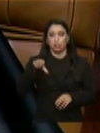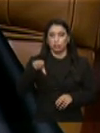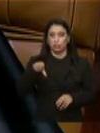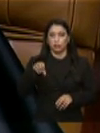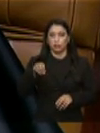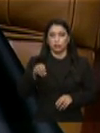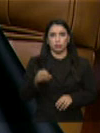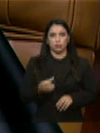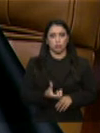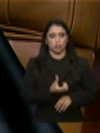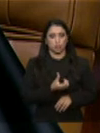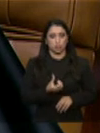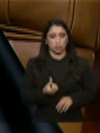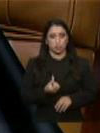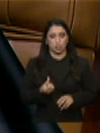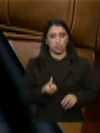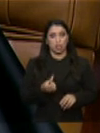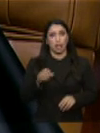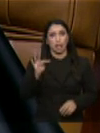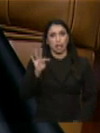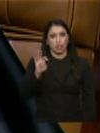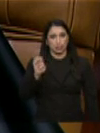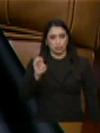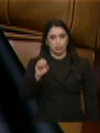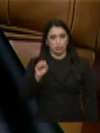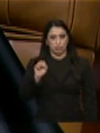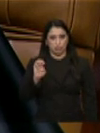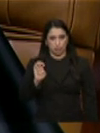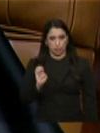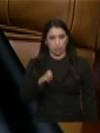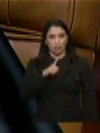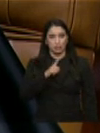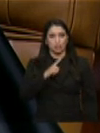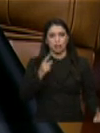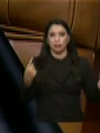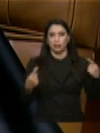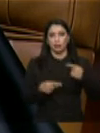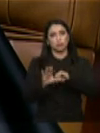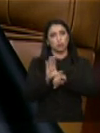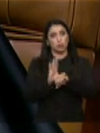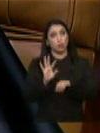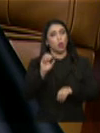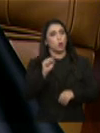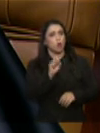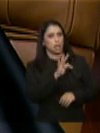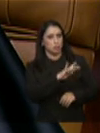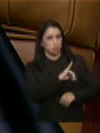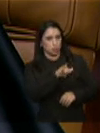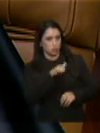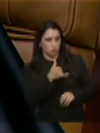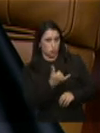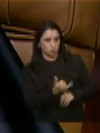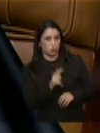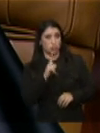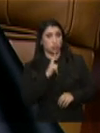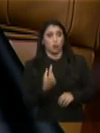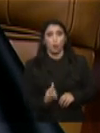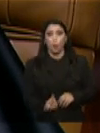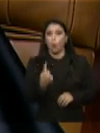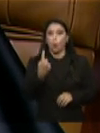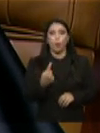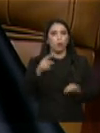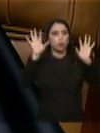906, a tese era da infraconstitucionalidade. Mas, nesse meio termo, no STJ, o único